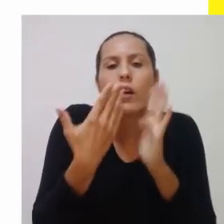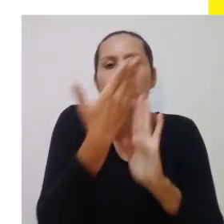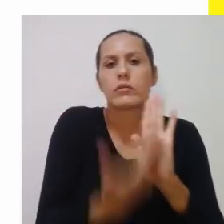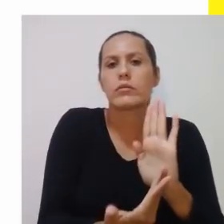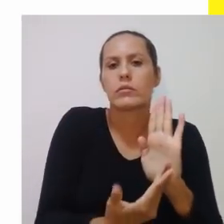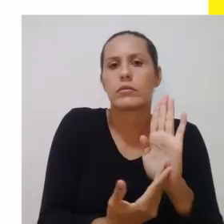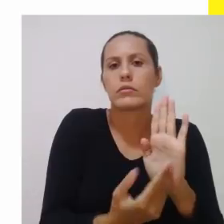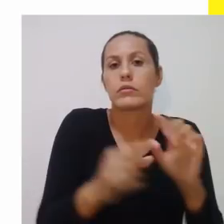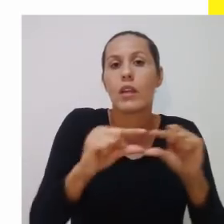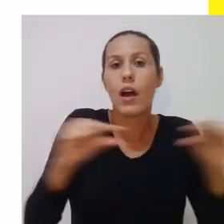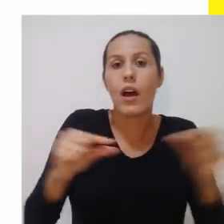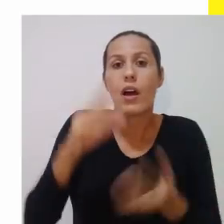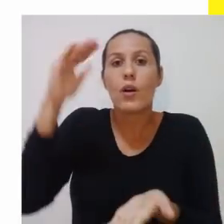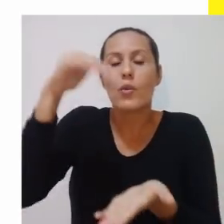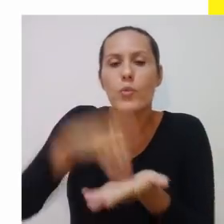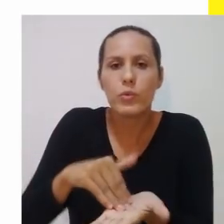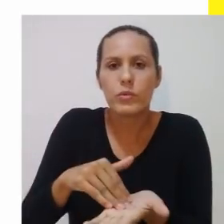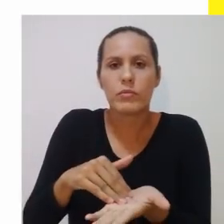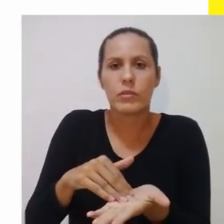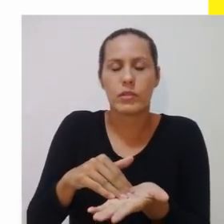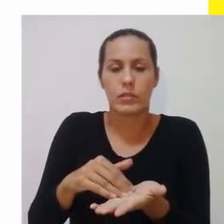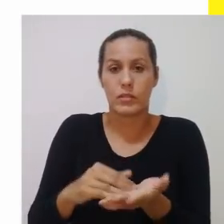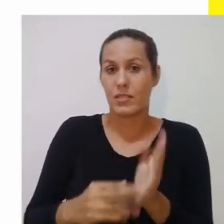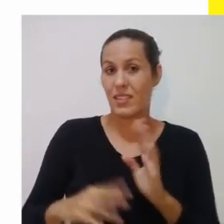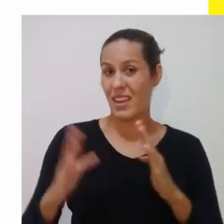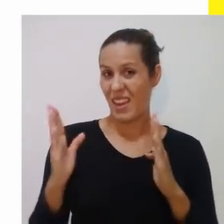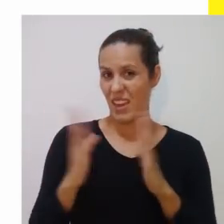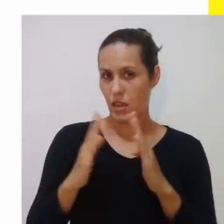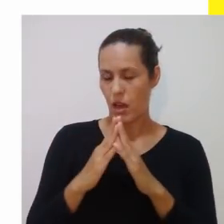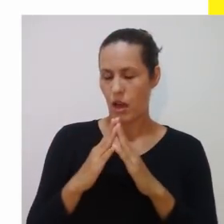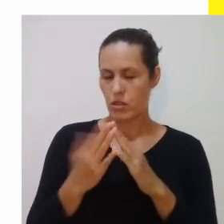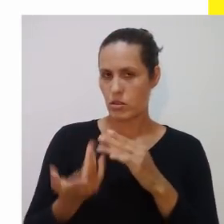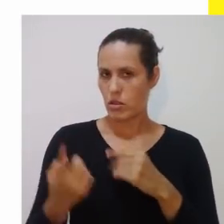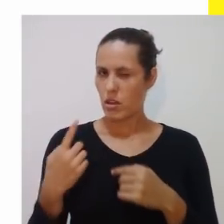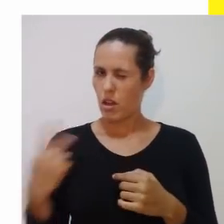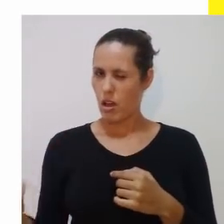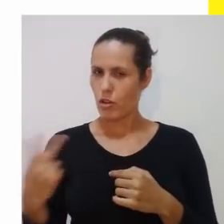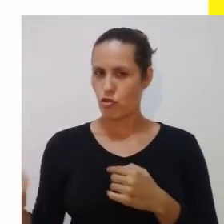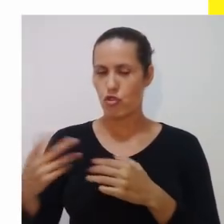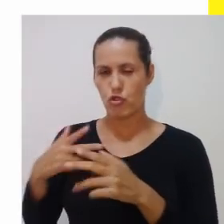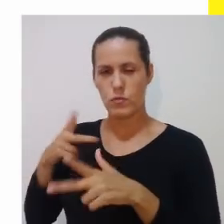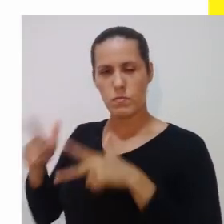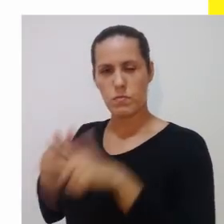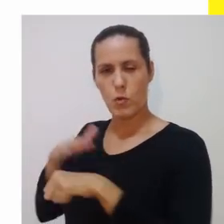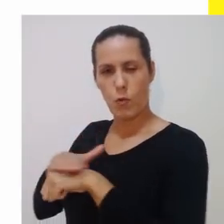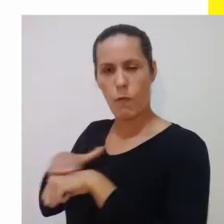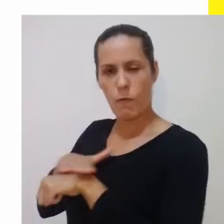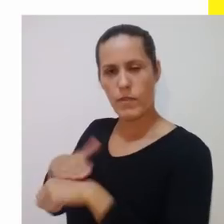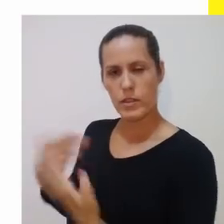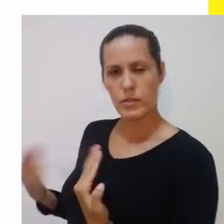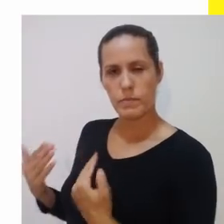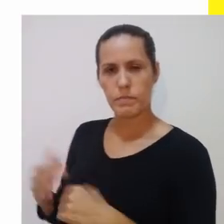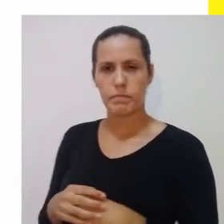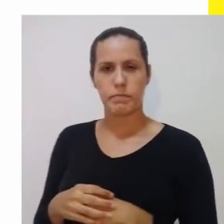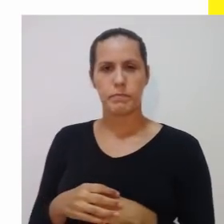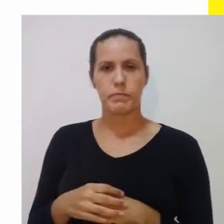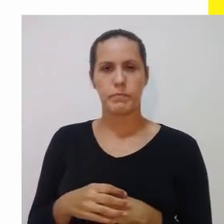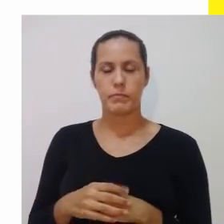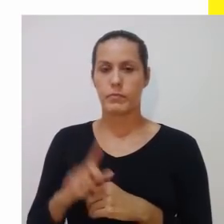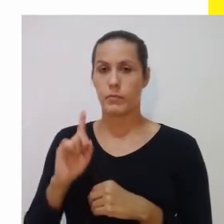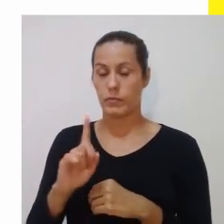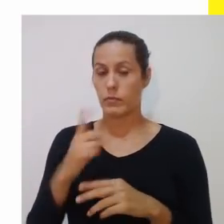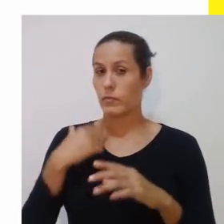cara nessa última frase? Em casa a gente conversa. A informação ou